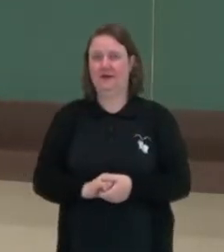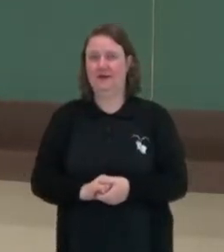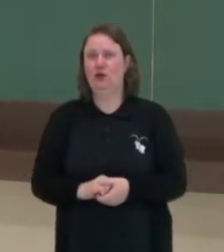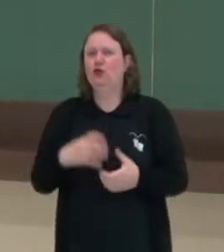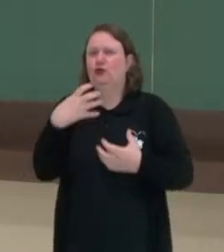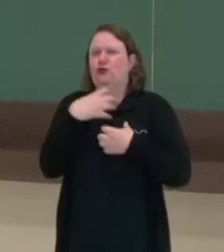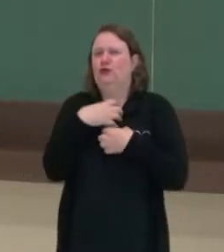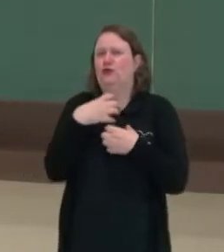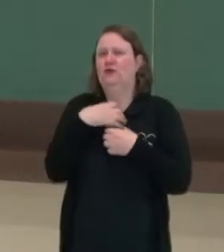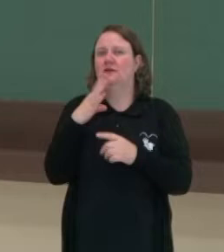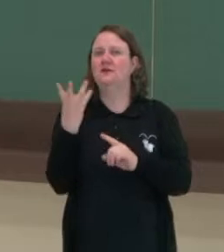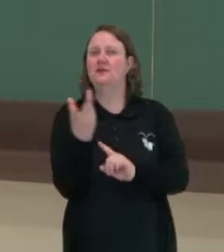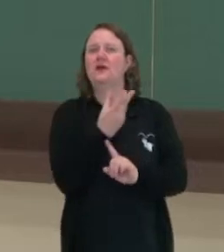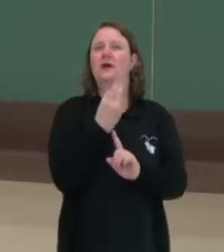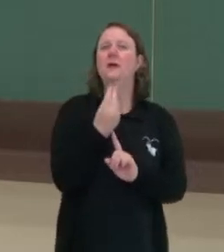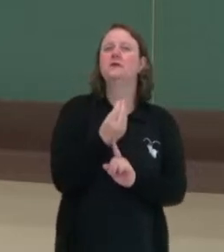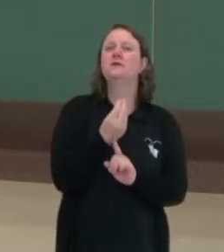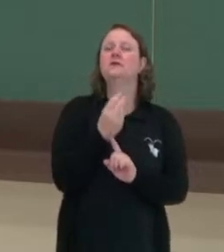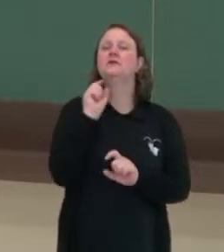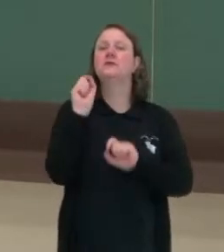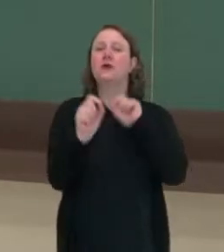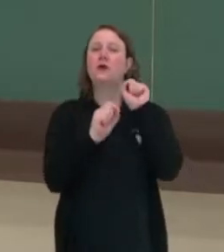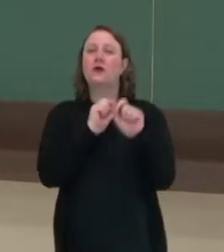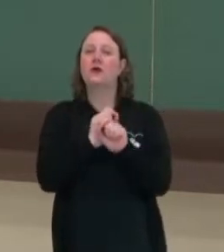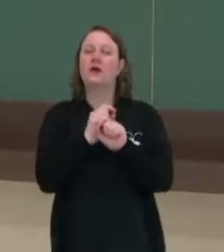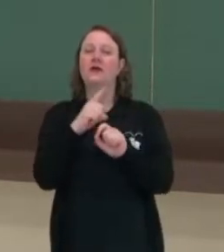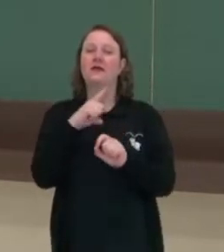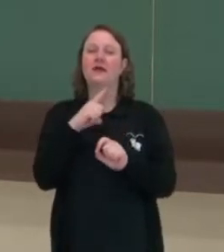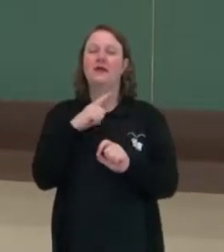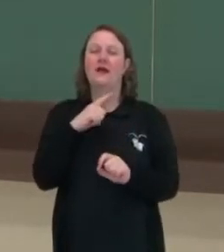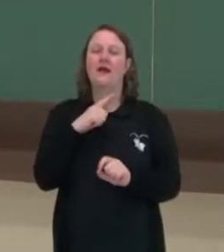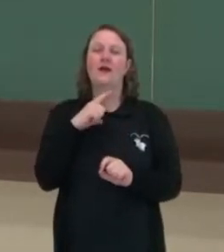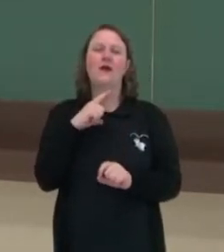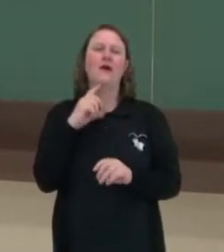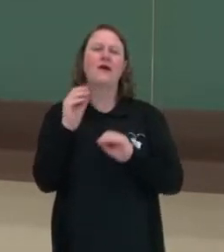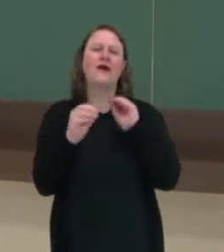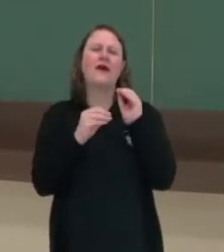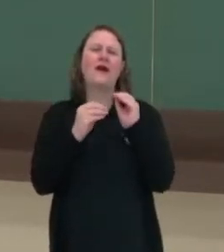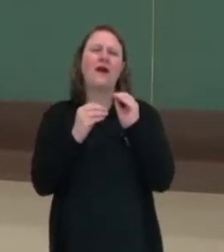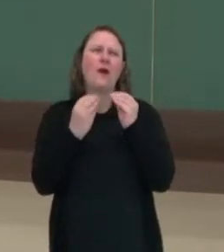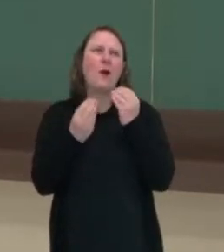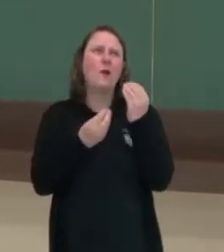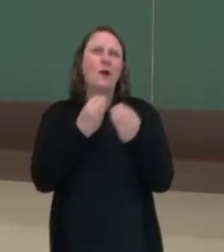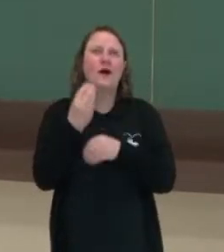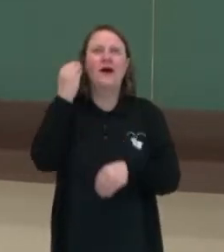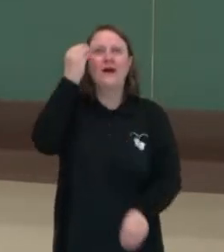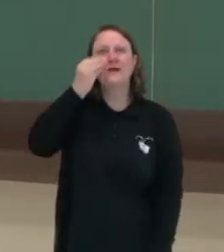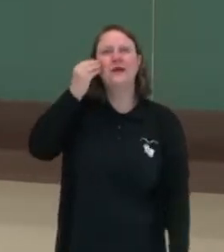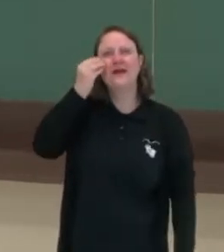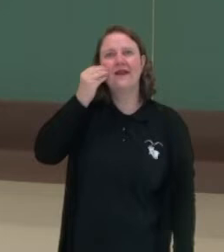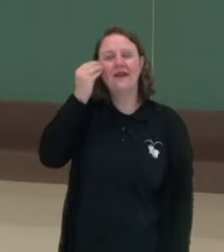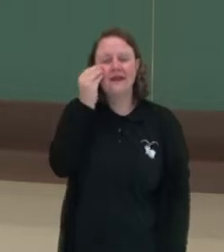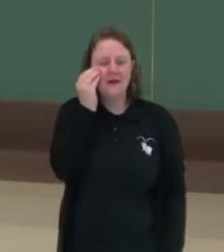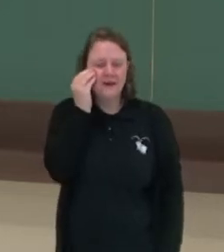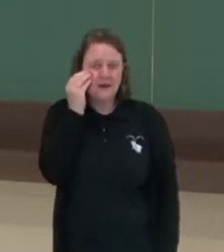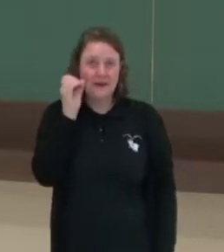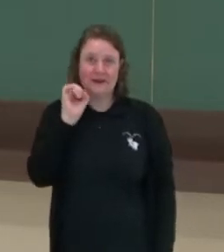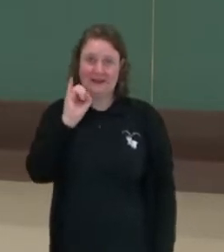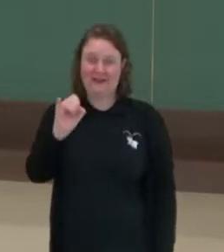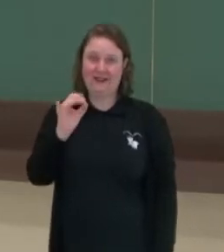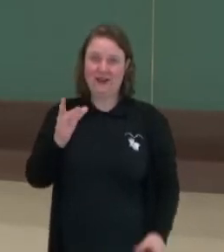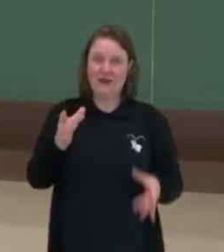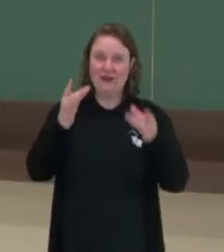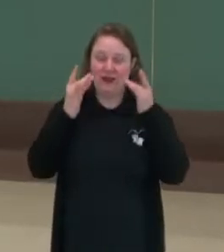que ela vai oferecer diversas experiências estéticas, no sentido de que se eu estiver lá